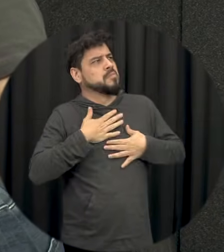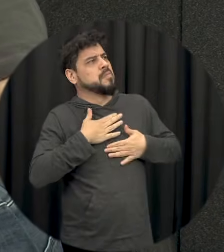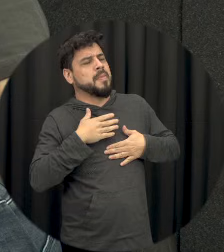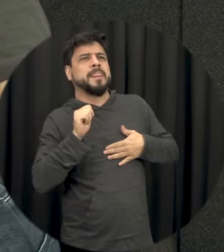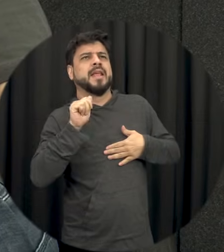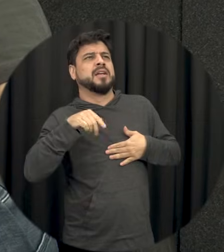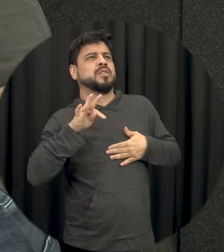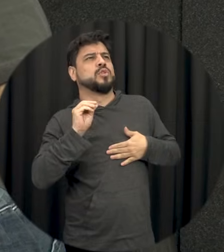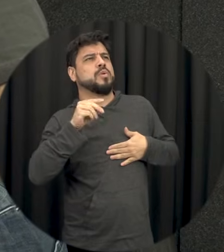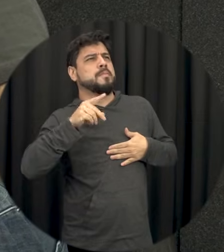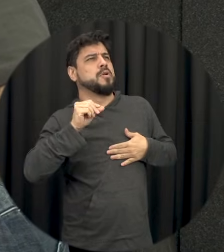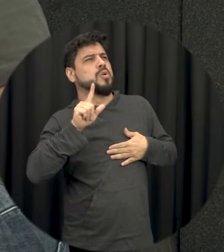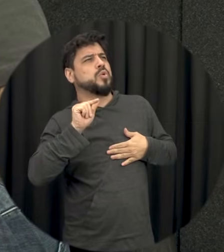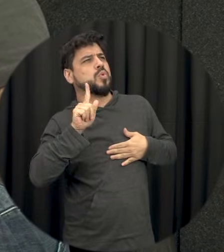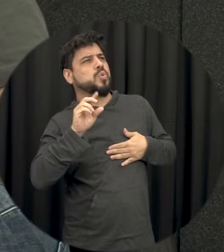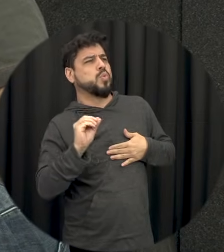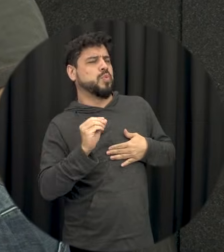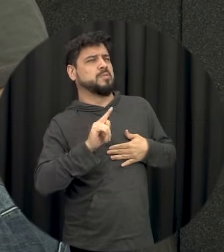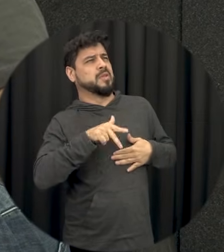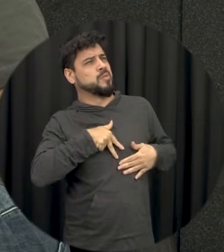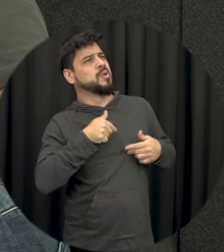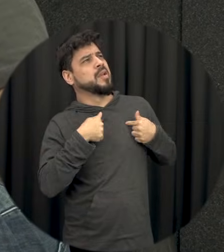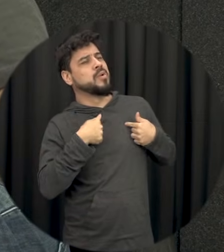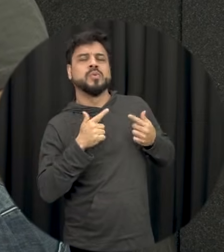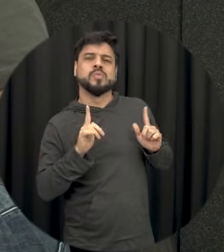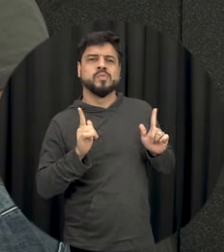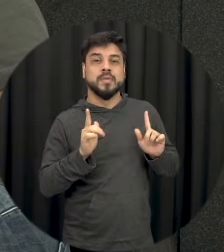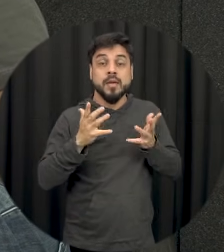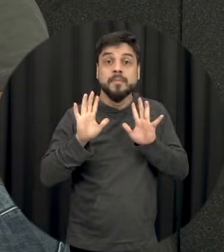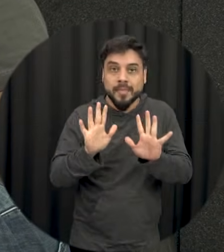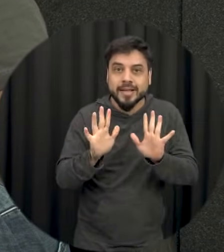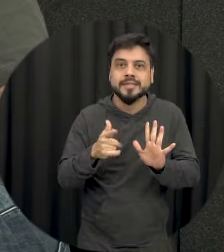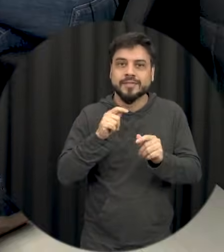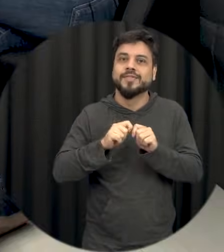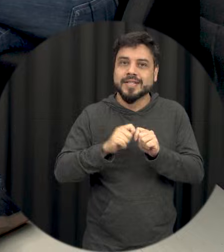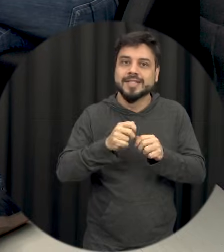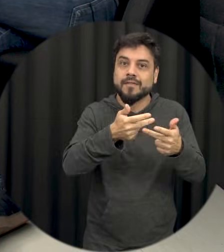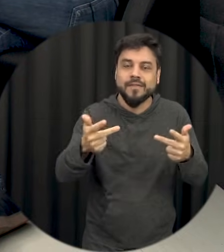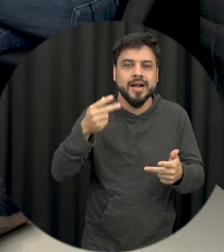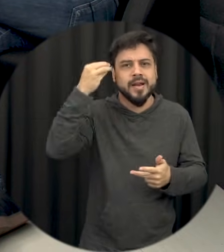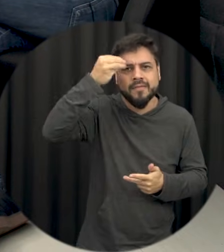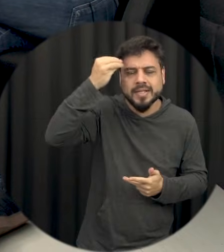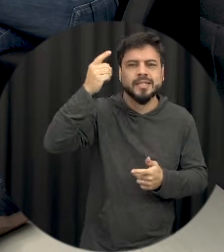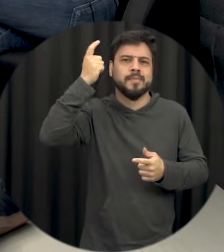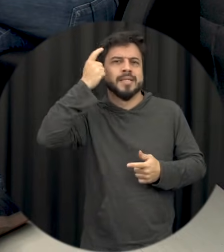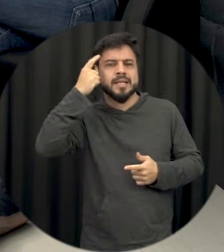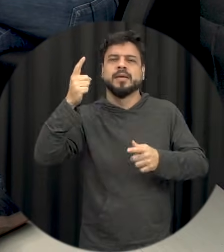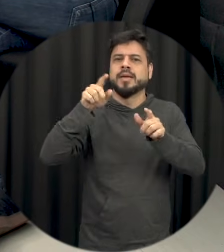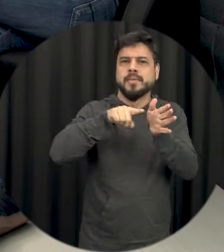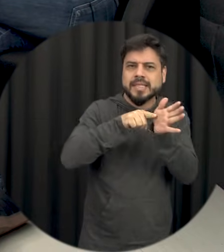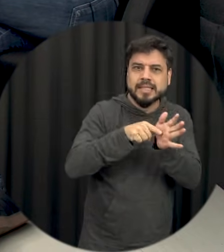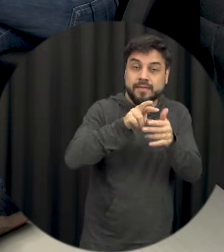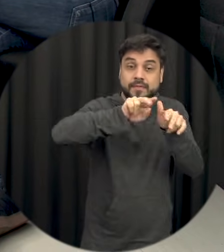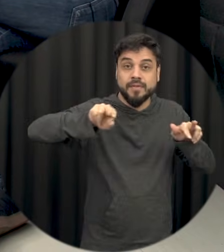como antropólogas e antropólogos, mas acabavam desenvolvendo reflexões, pesquisas extremamente relevantes sobre